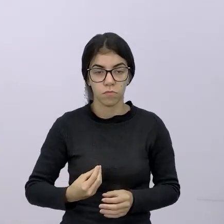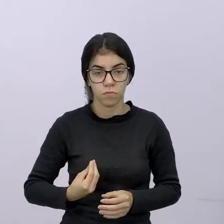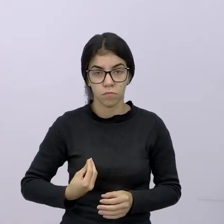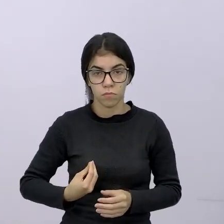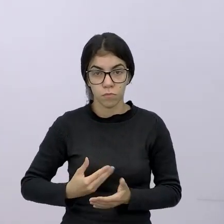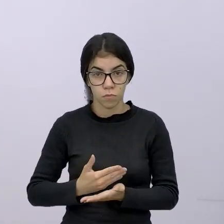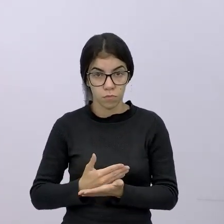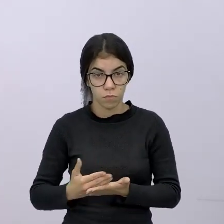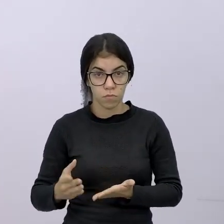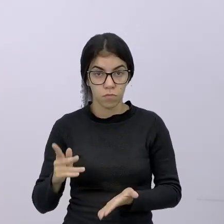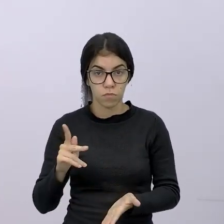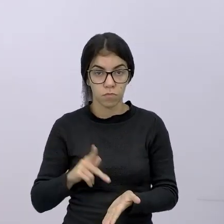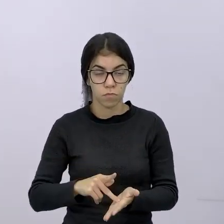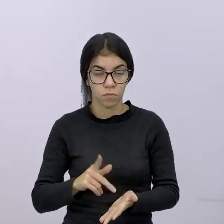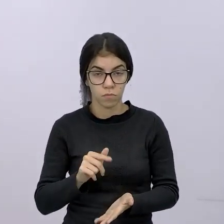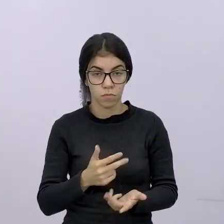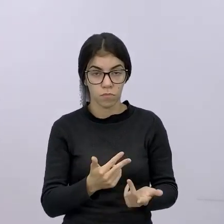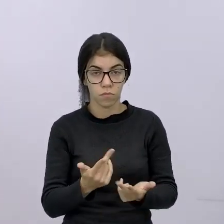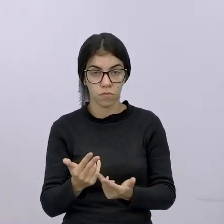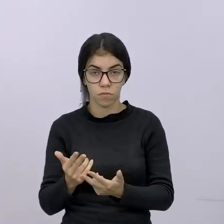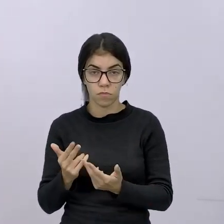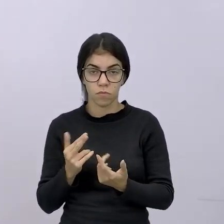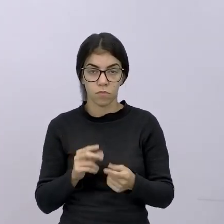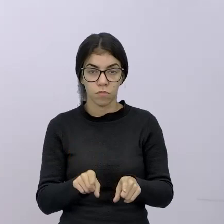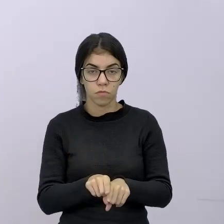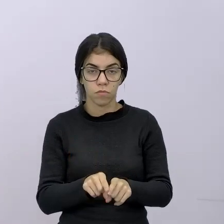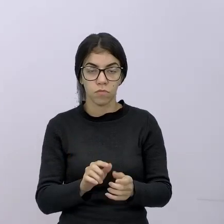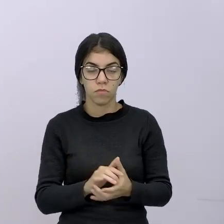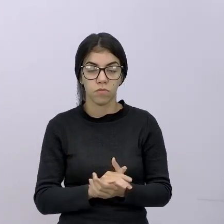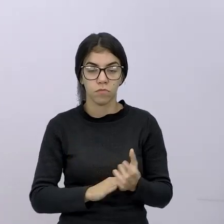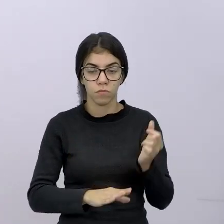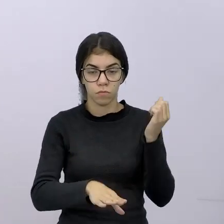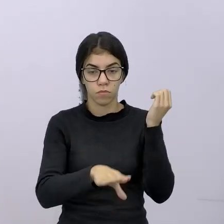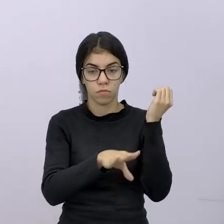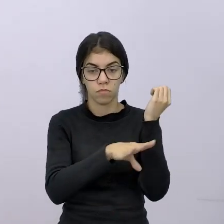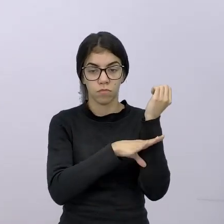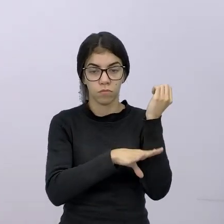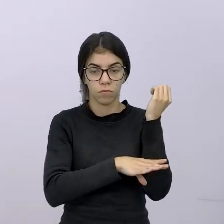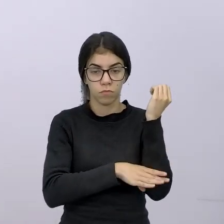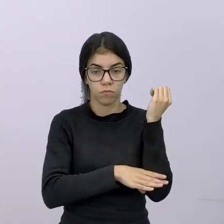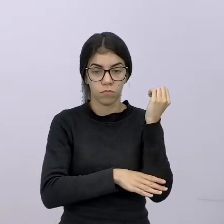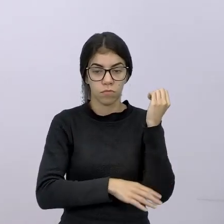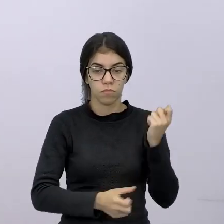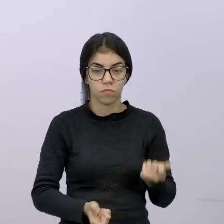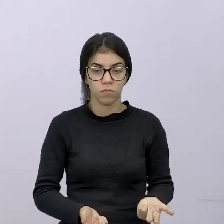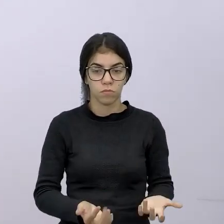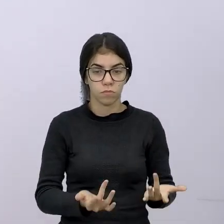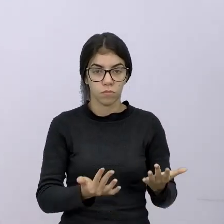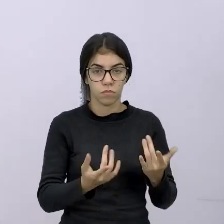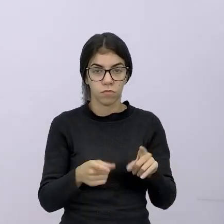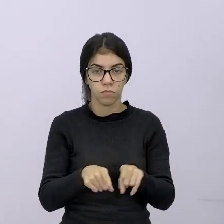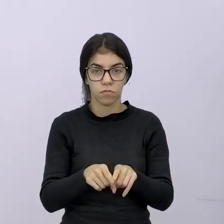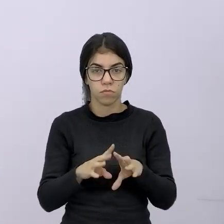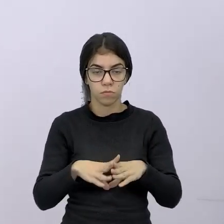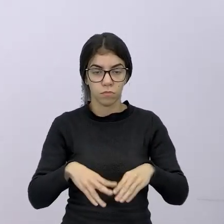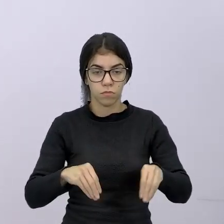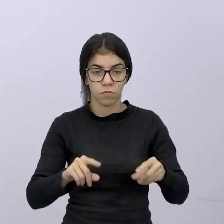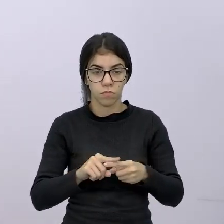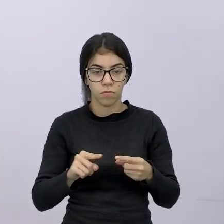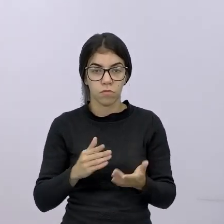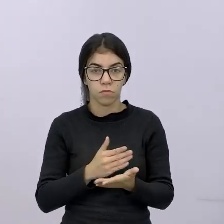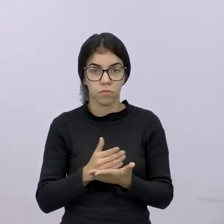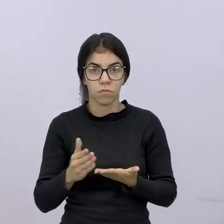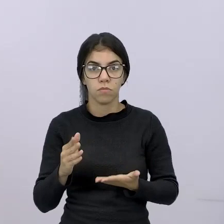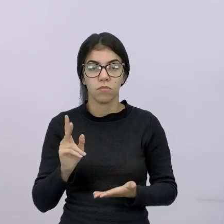despeito de todas essas transformações, e enfim, a madeira queima e ela desaparece, etc., mas está ali um princípio que